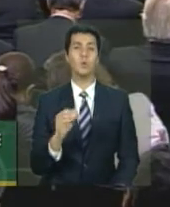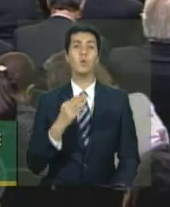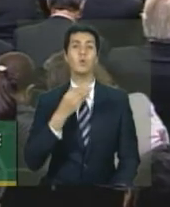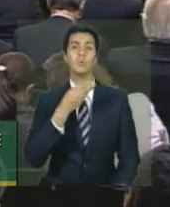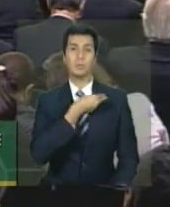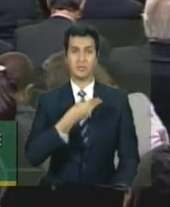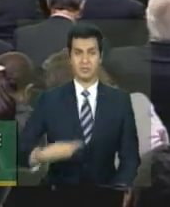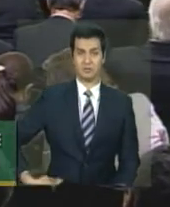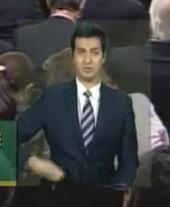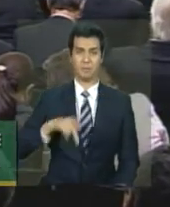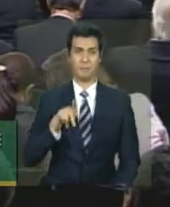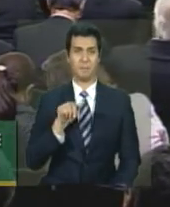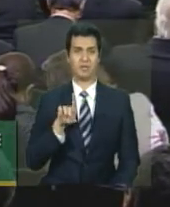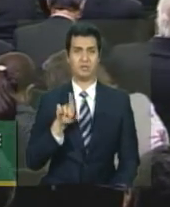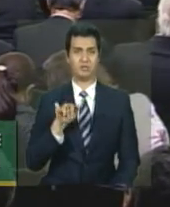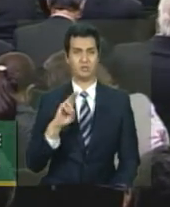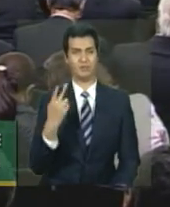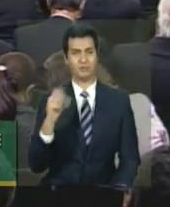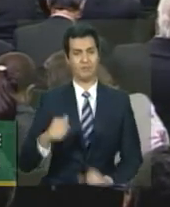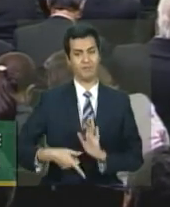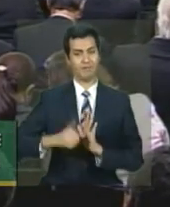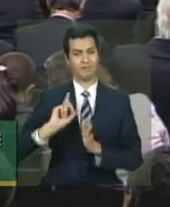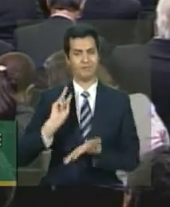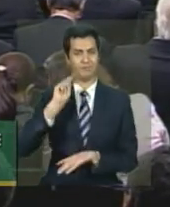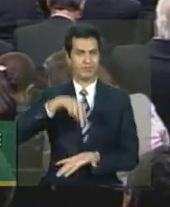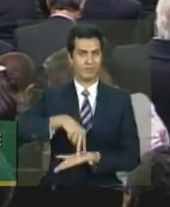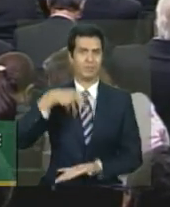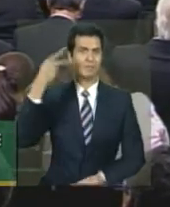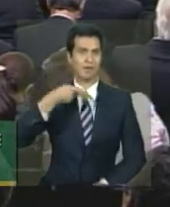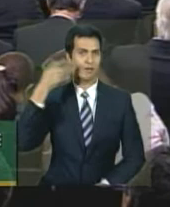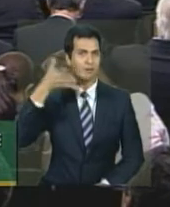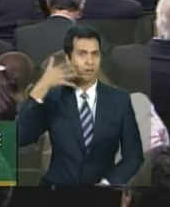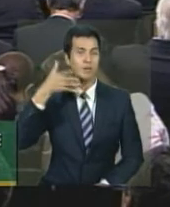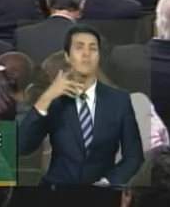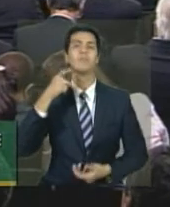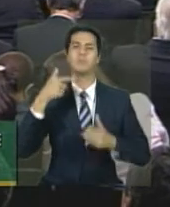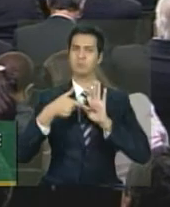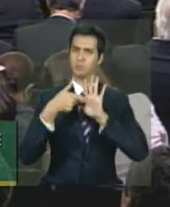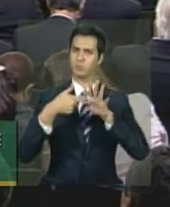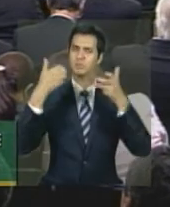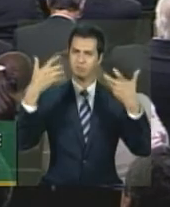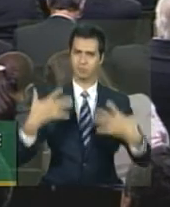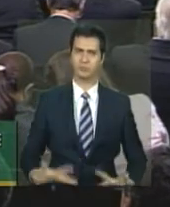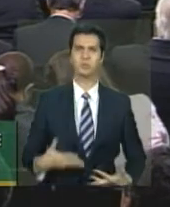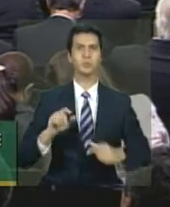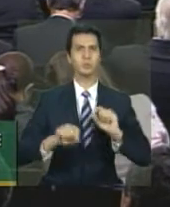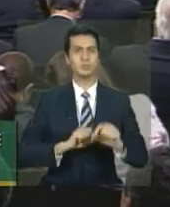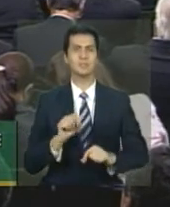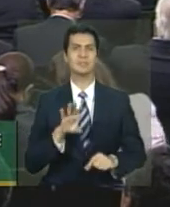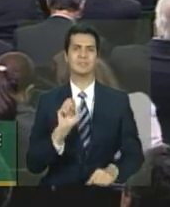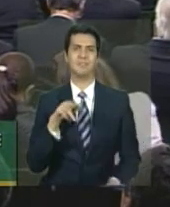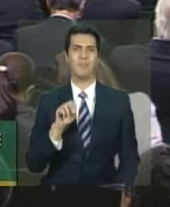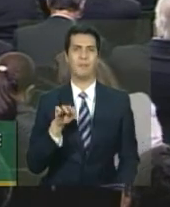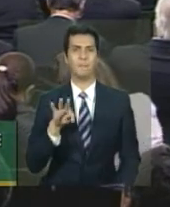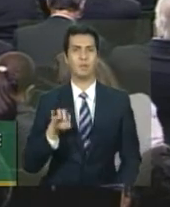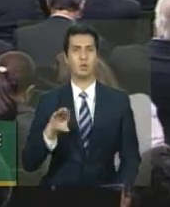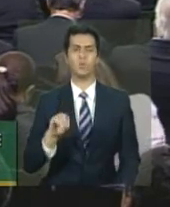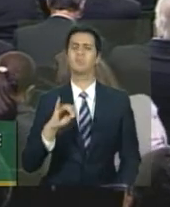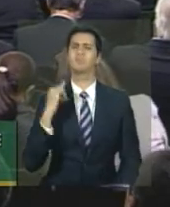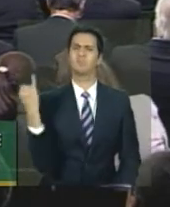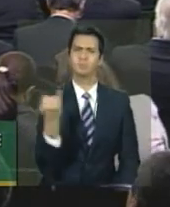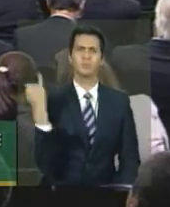saneamento talvez seja a grande, uma das maiores prevenções que se pode fazer na área da